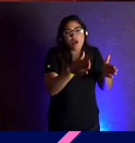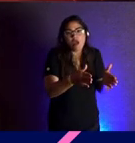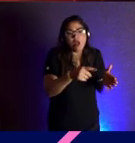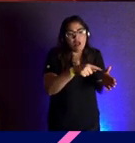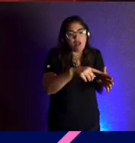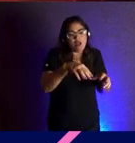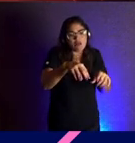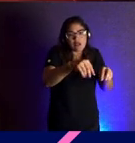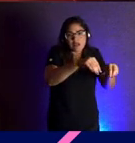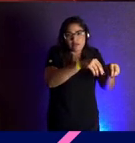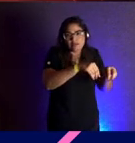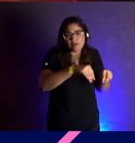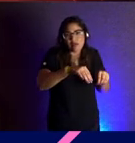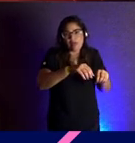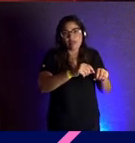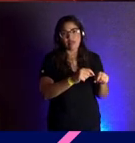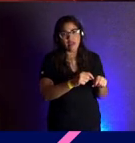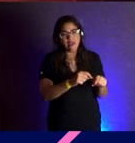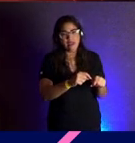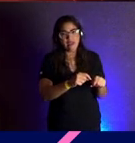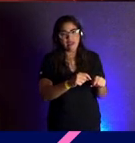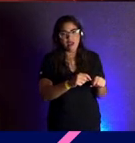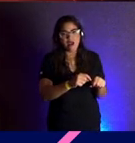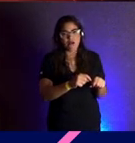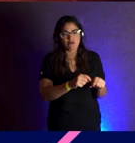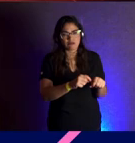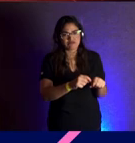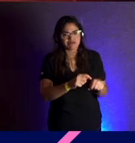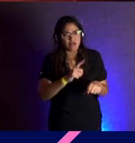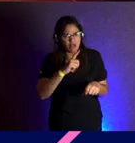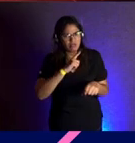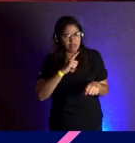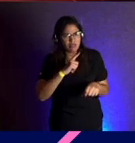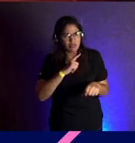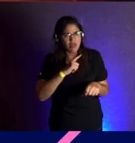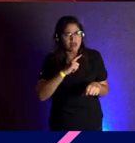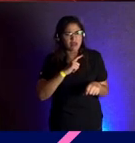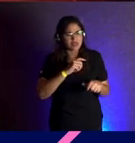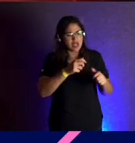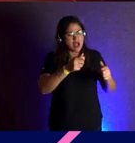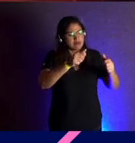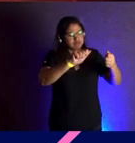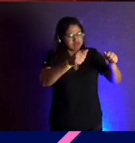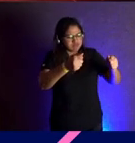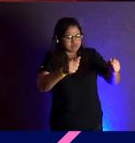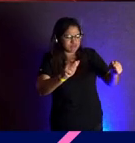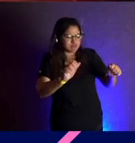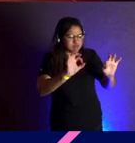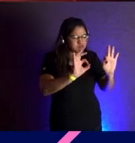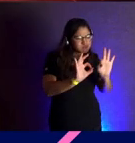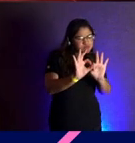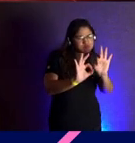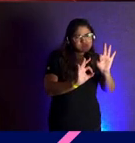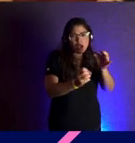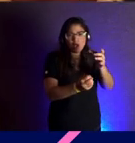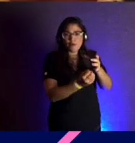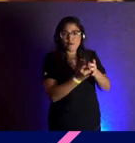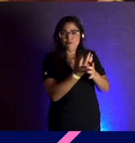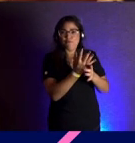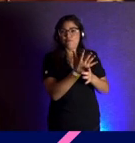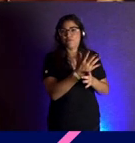a malha cartográfica dos quilombos. Existe uma malha cartográfica, né, mapeada pela própria Fundação